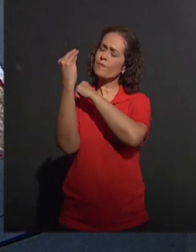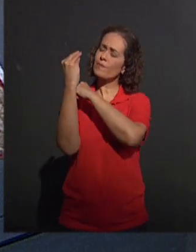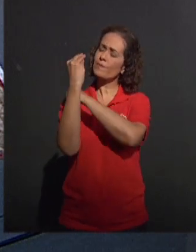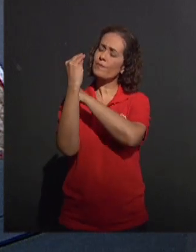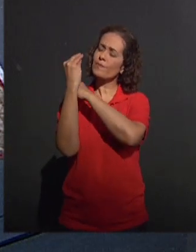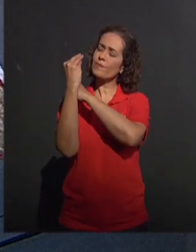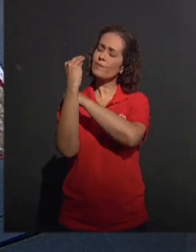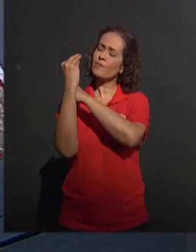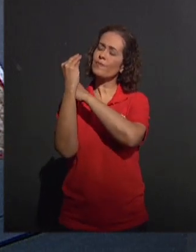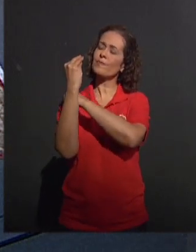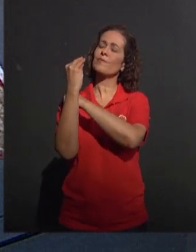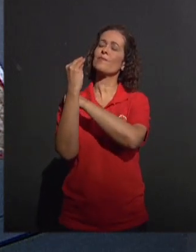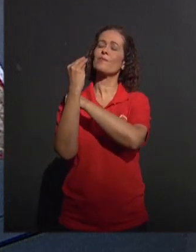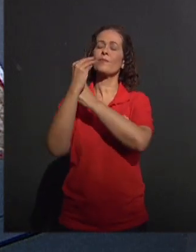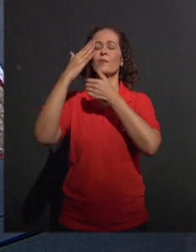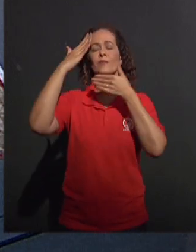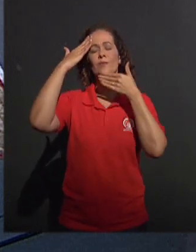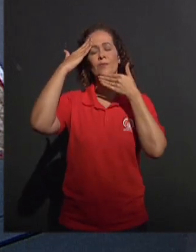Obrigado, Senhor.